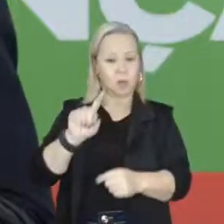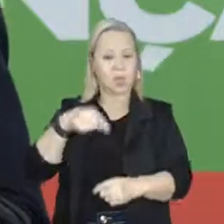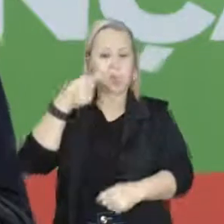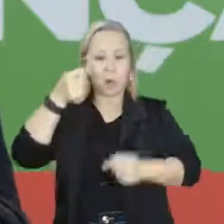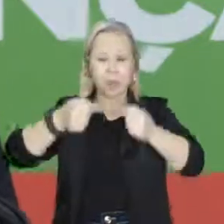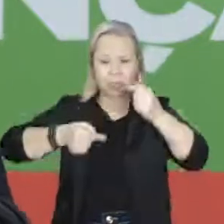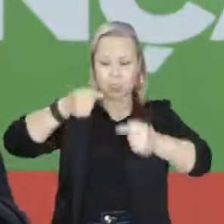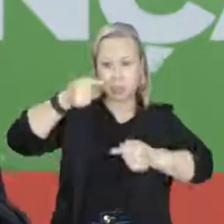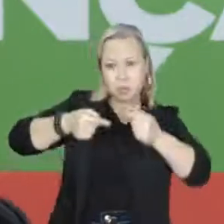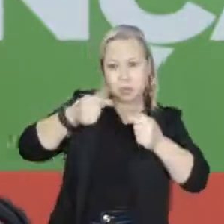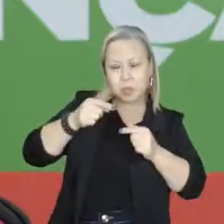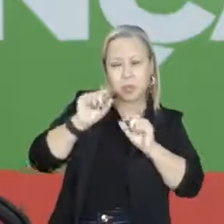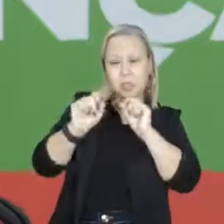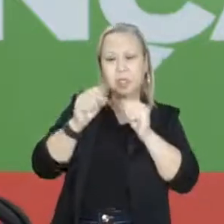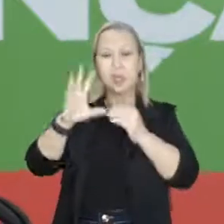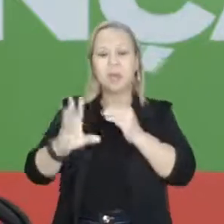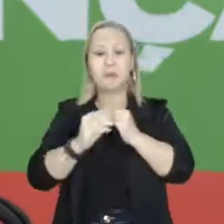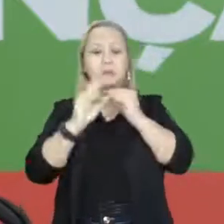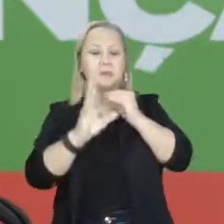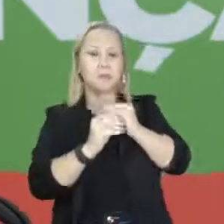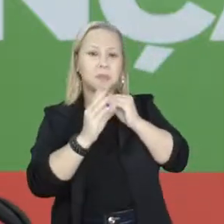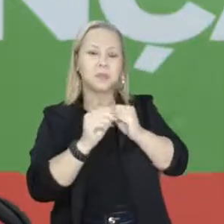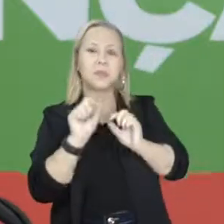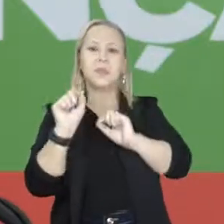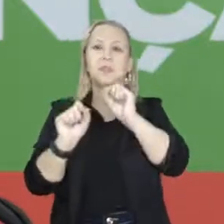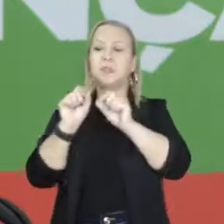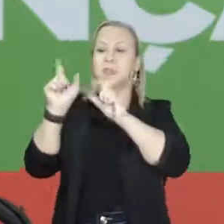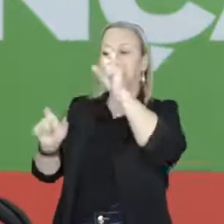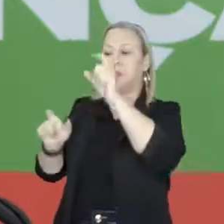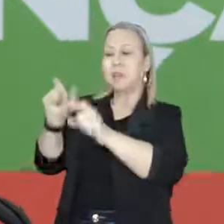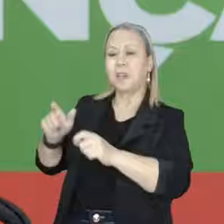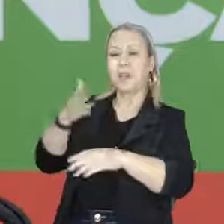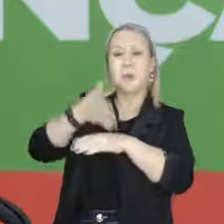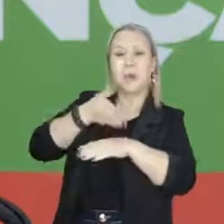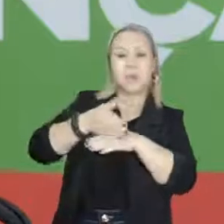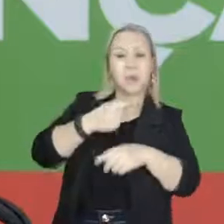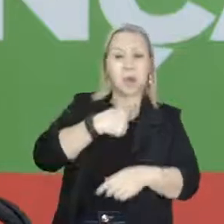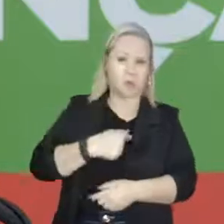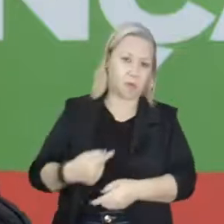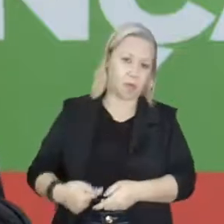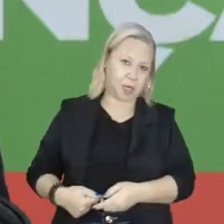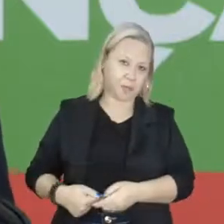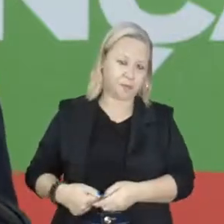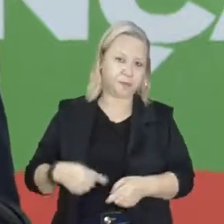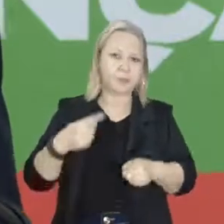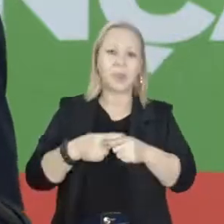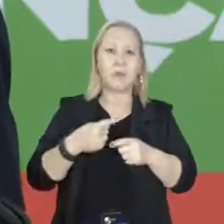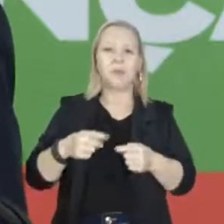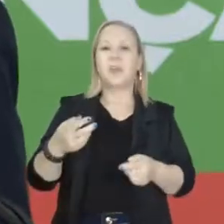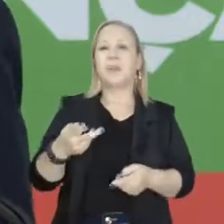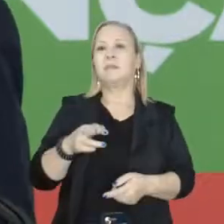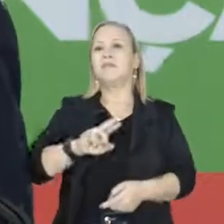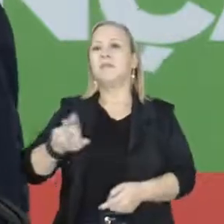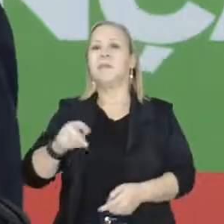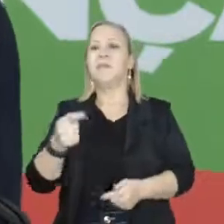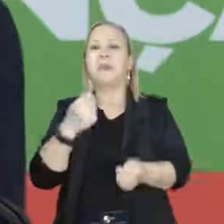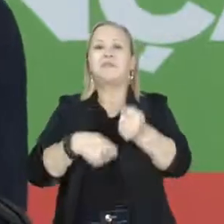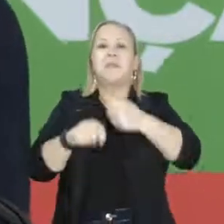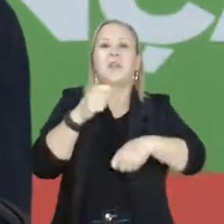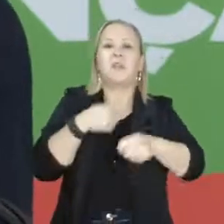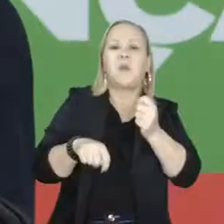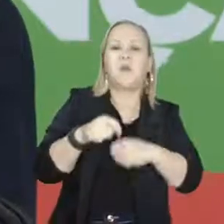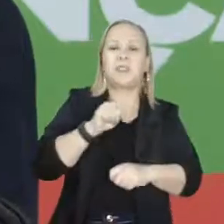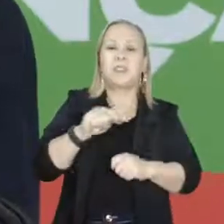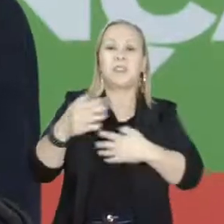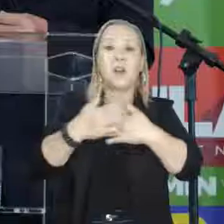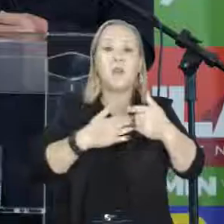do governo, quem vai participar, quais as forças políticas que vão participar, porque isso não é um negócio. Isso é uma ação